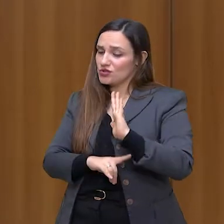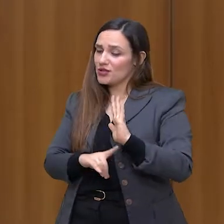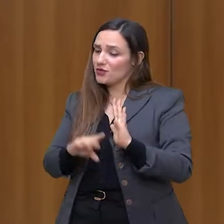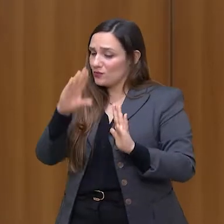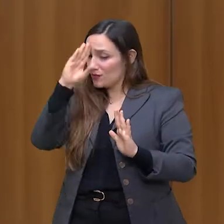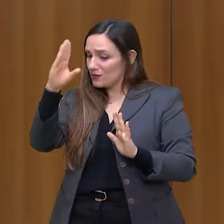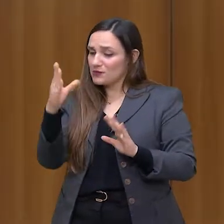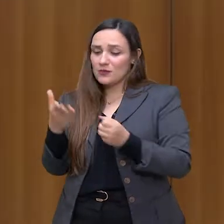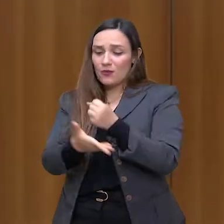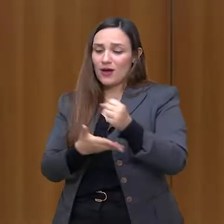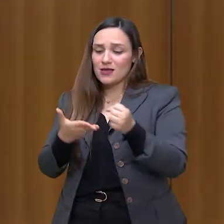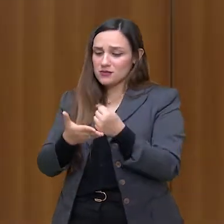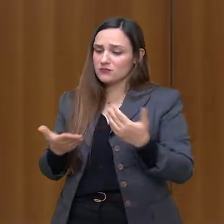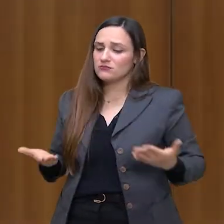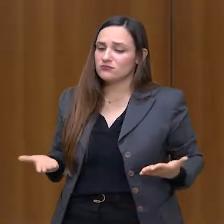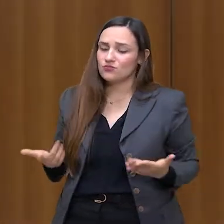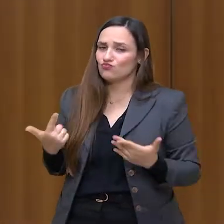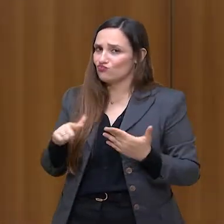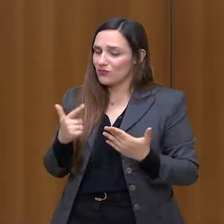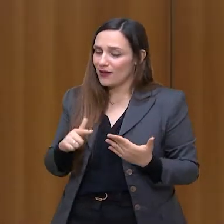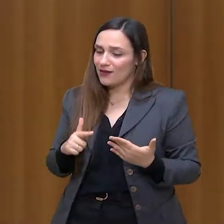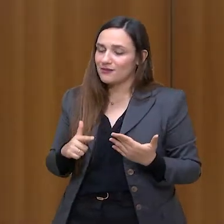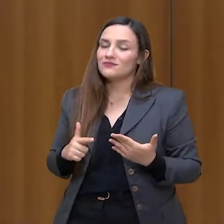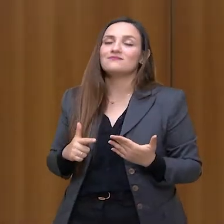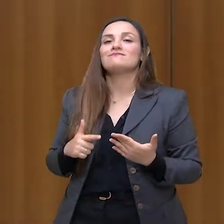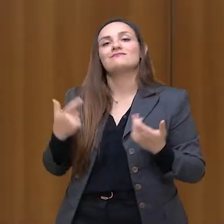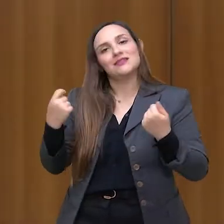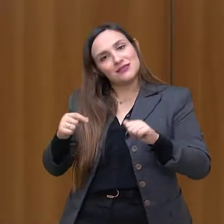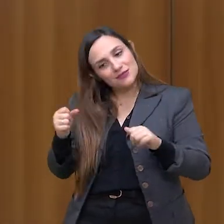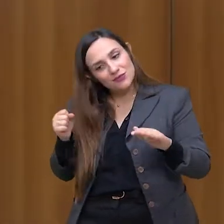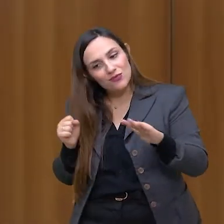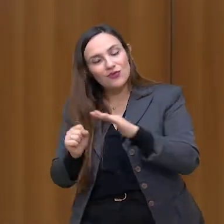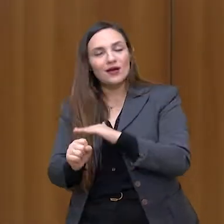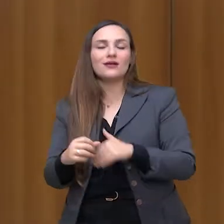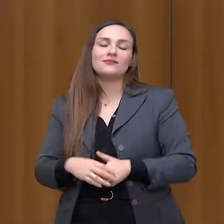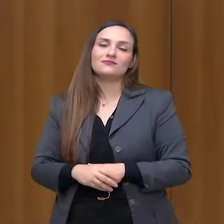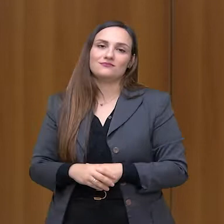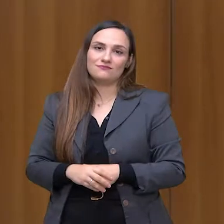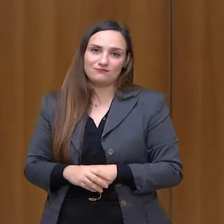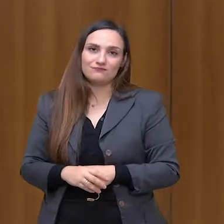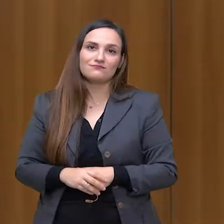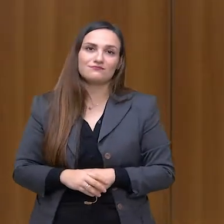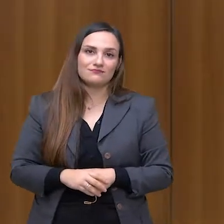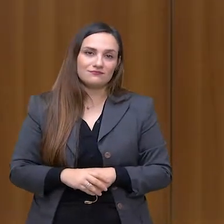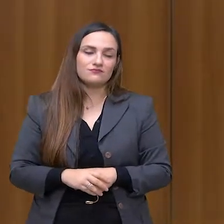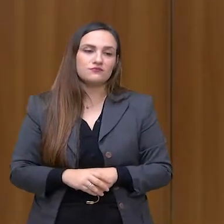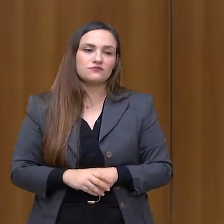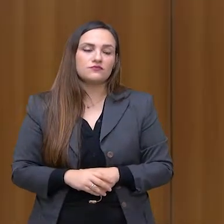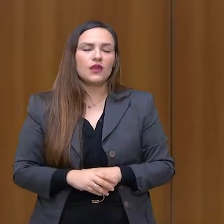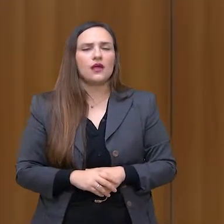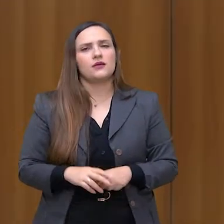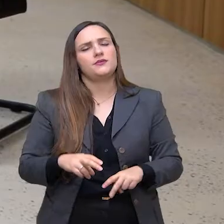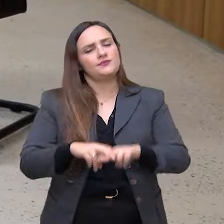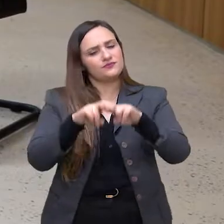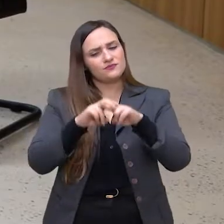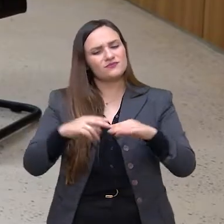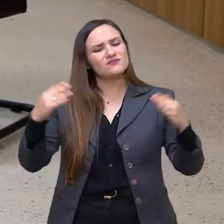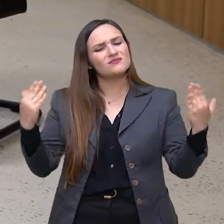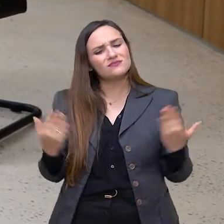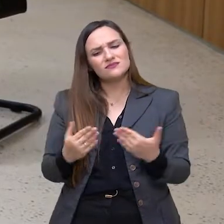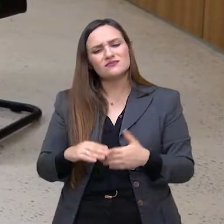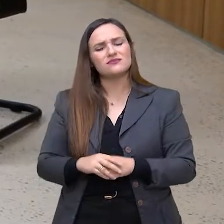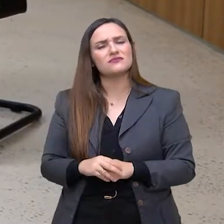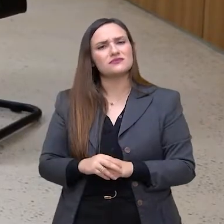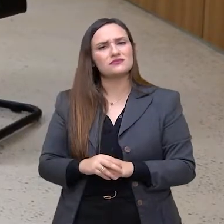relativo a um direito fundamental, você traz para essa análise a visão da sustentabilidade que faz parte da sua formação. E com